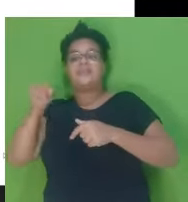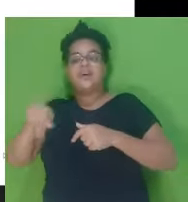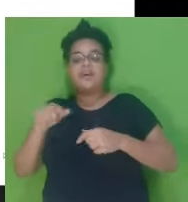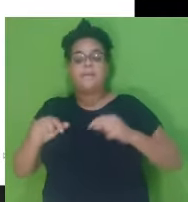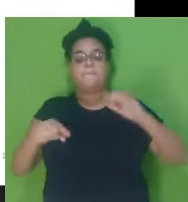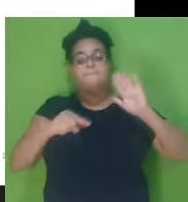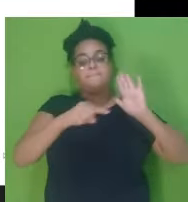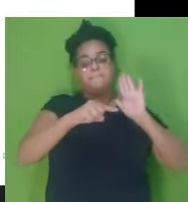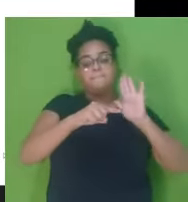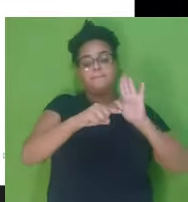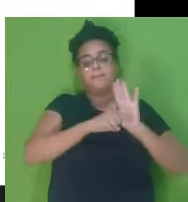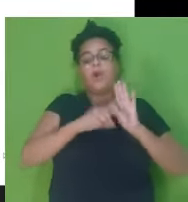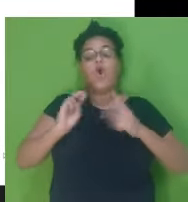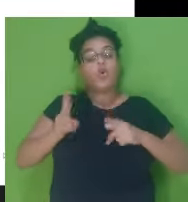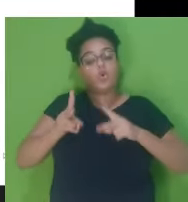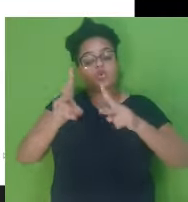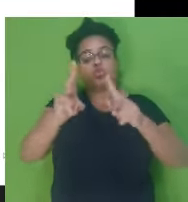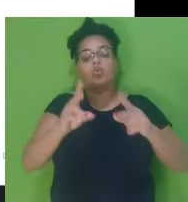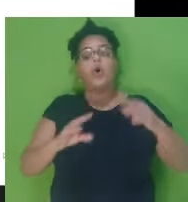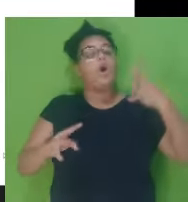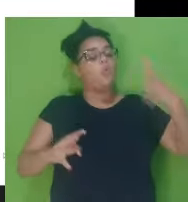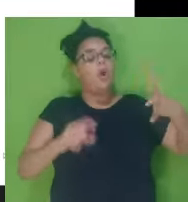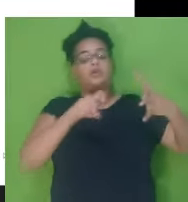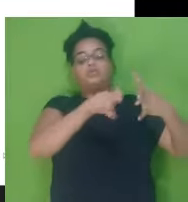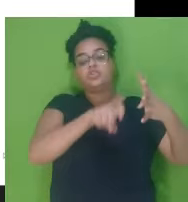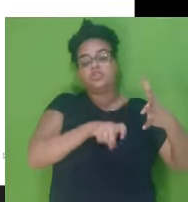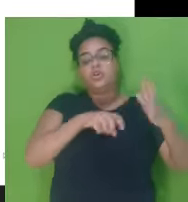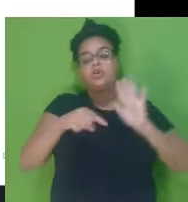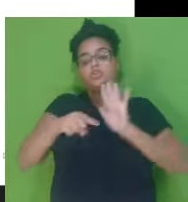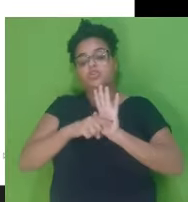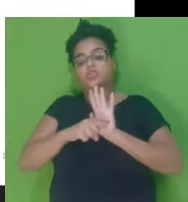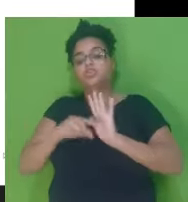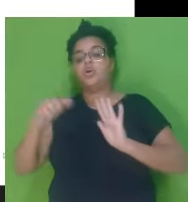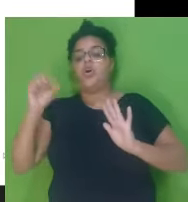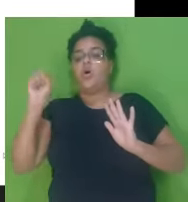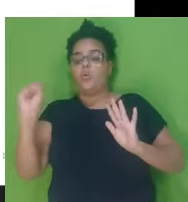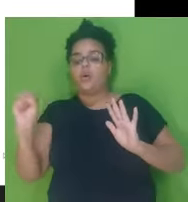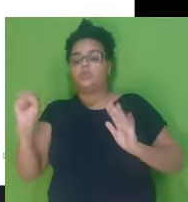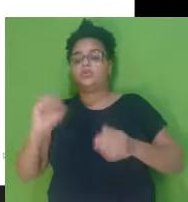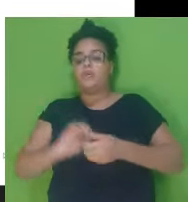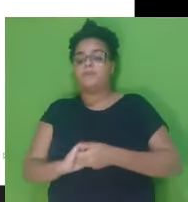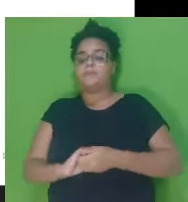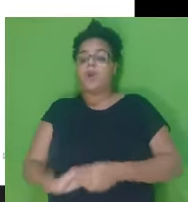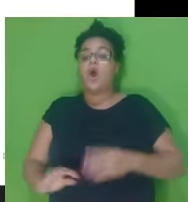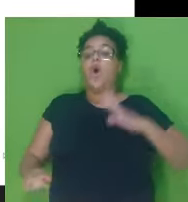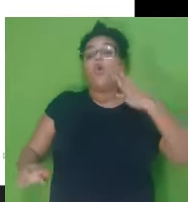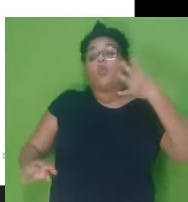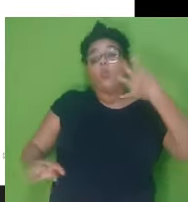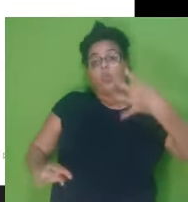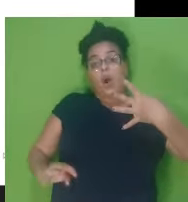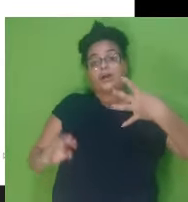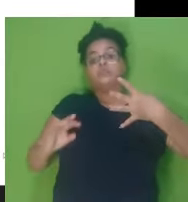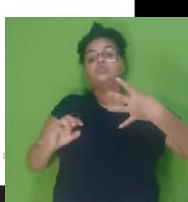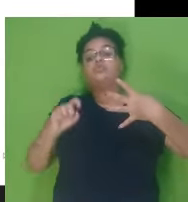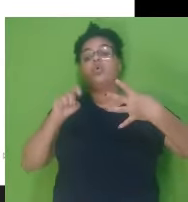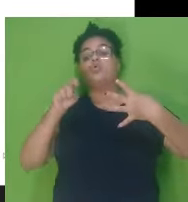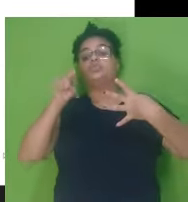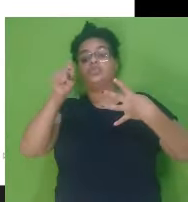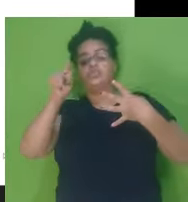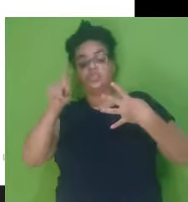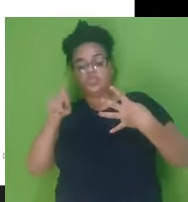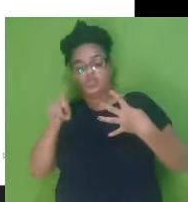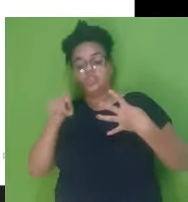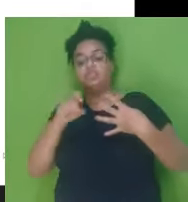8. Repetindo o processo, 4x dividido por x dá 4. 4